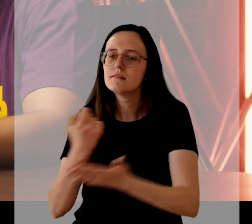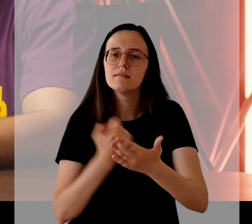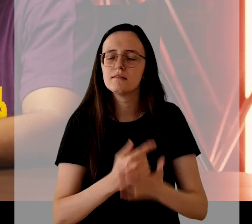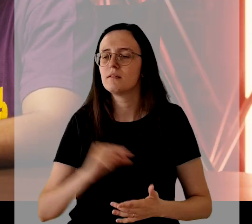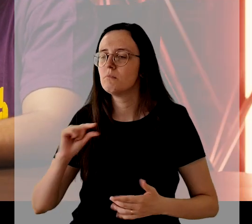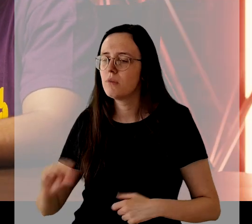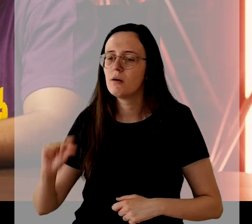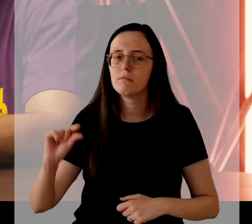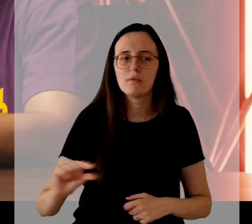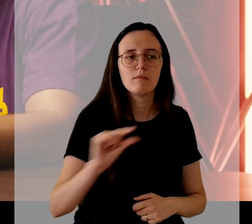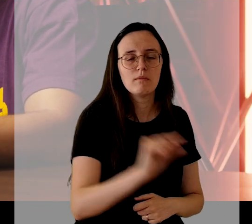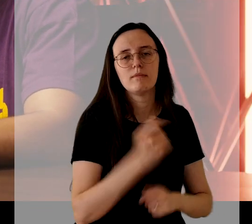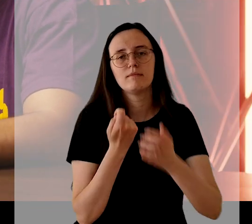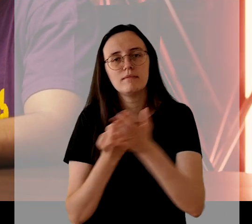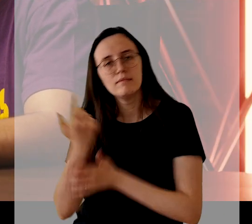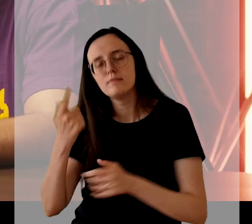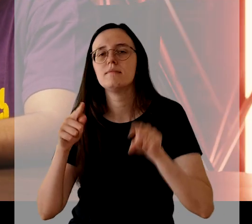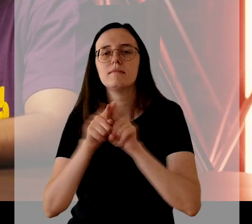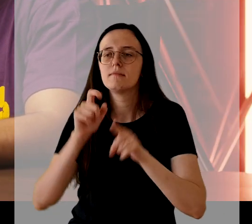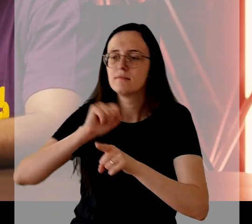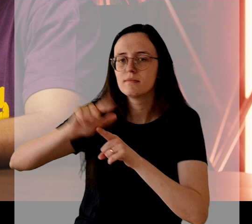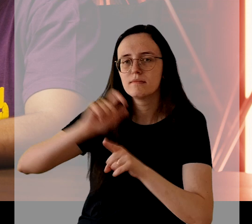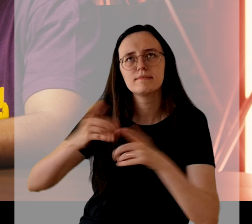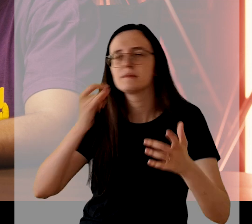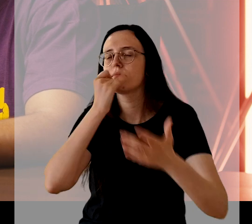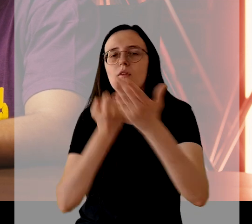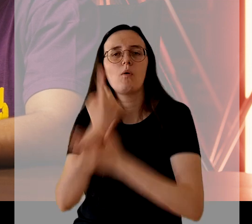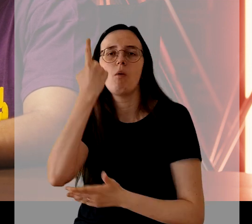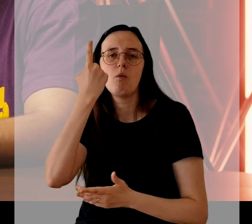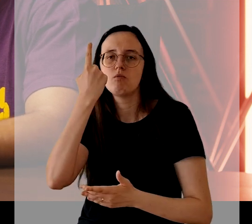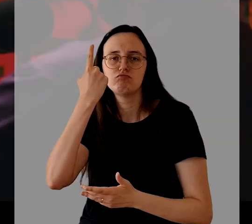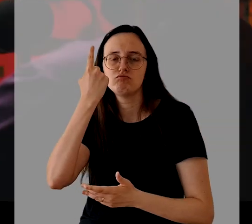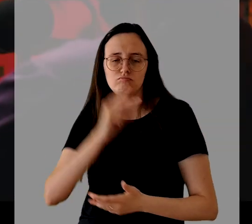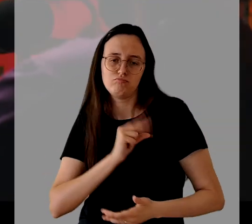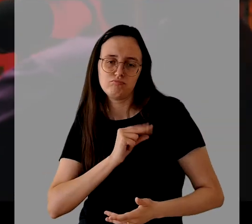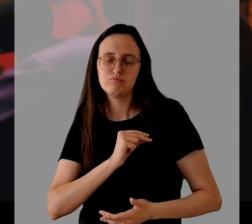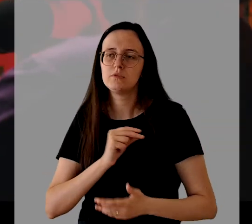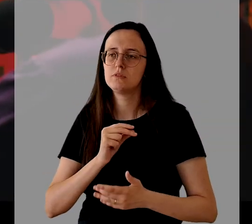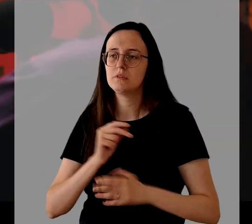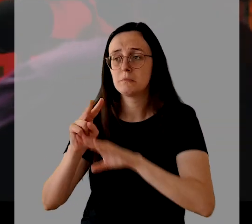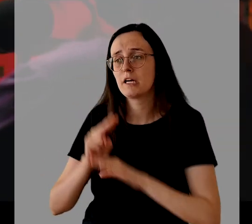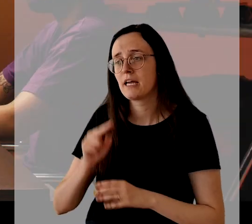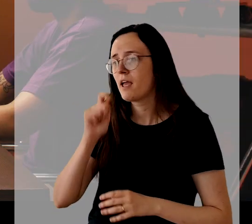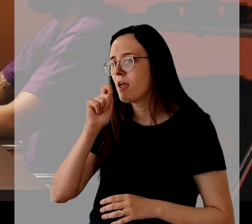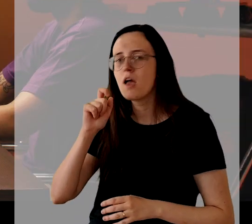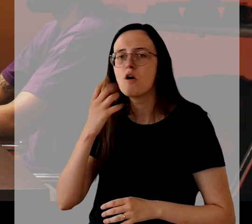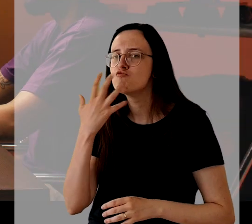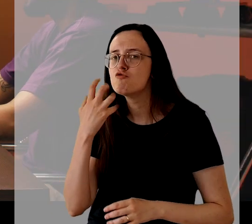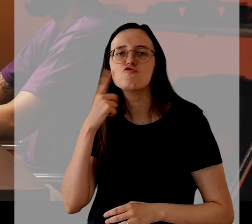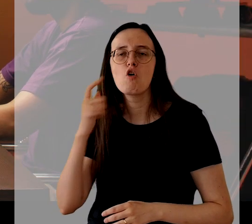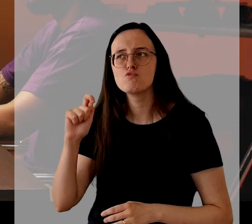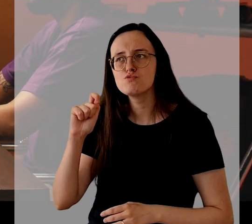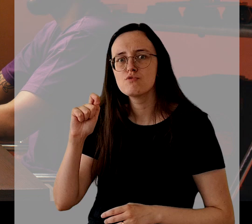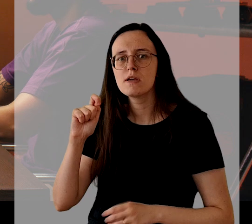comprando uma coisa de cada vez, focando uma coisa de cada vez. E aí alugava, sei lá, comprei só o microfone, alugava o gravador de